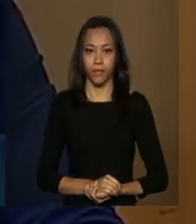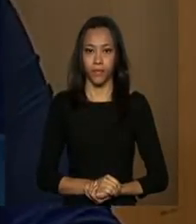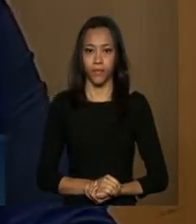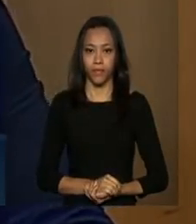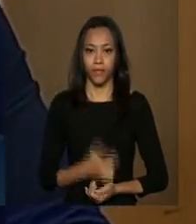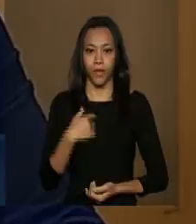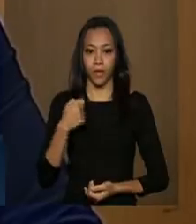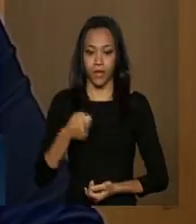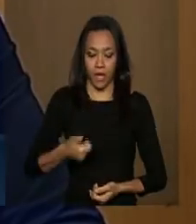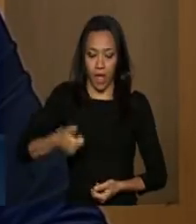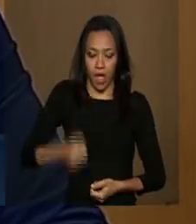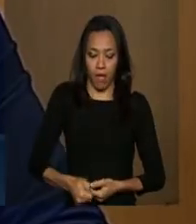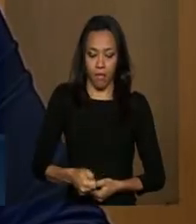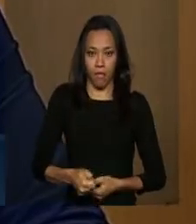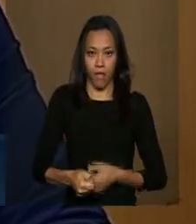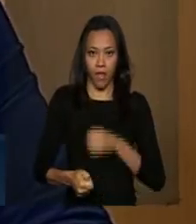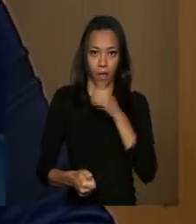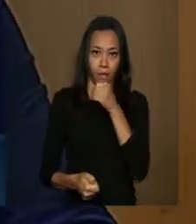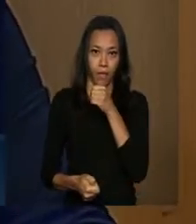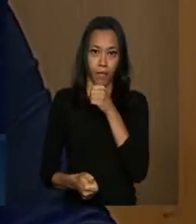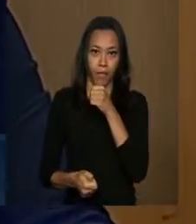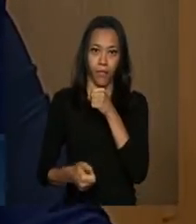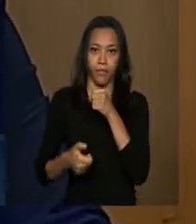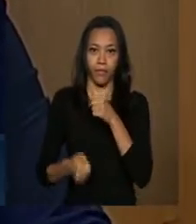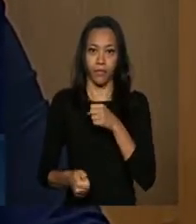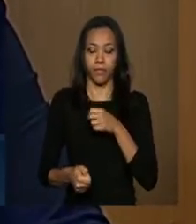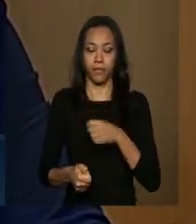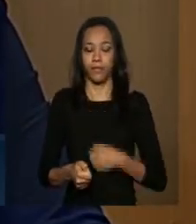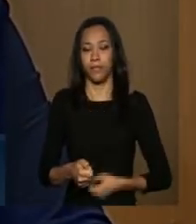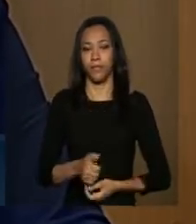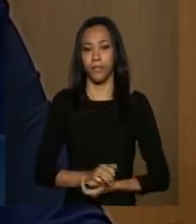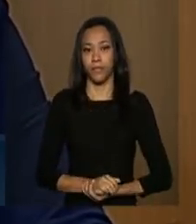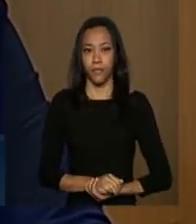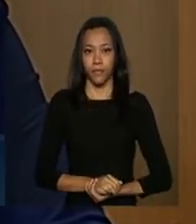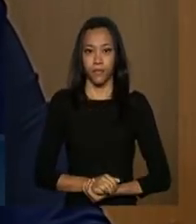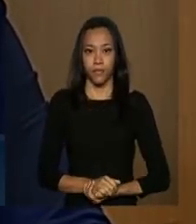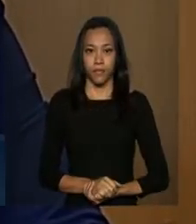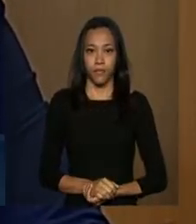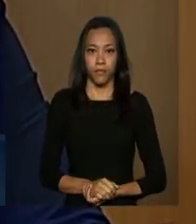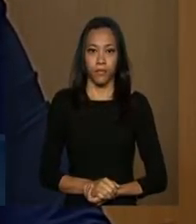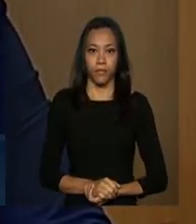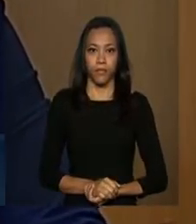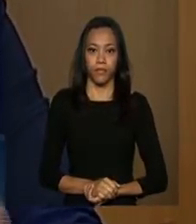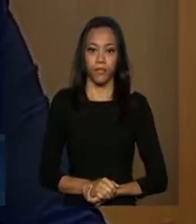Eu tenho que apertar o tempo todo enquanto estiver falando, é isso? Já está ligado.